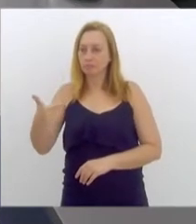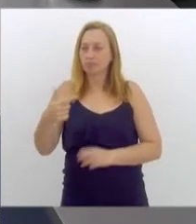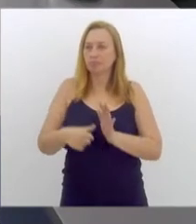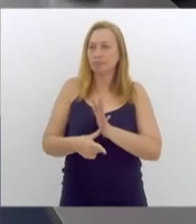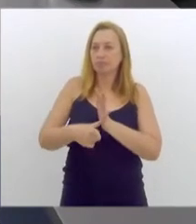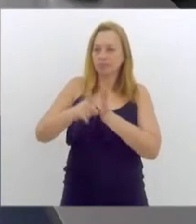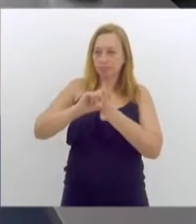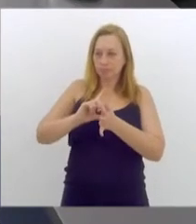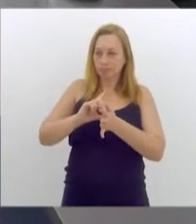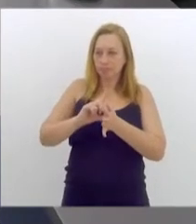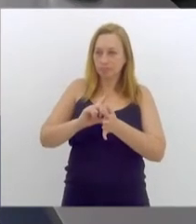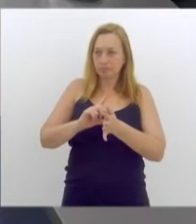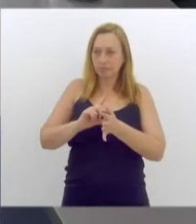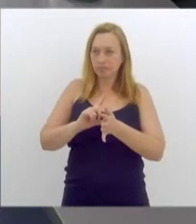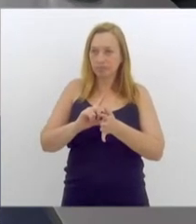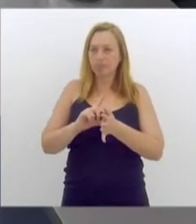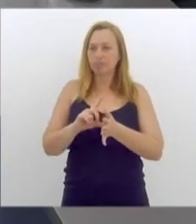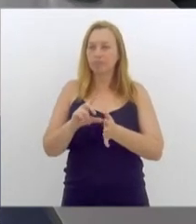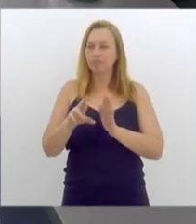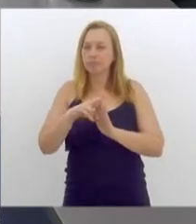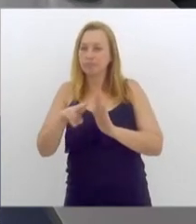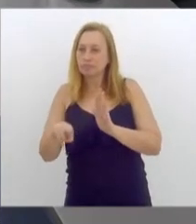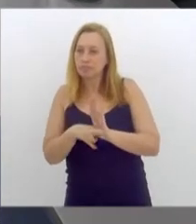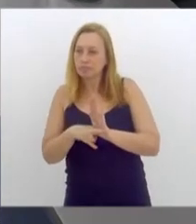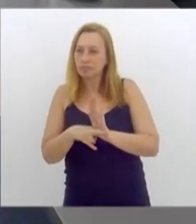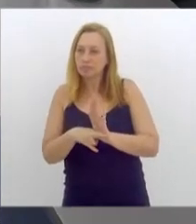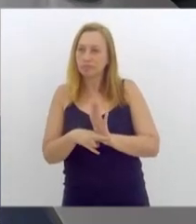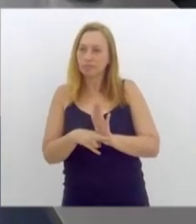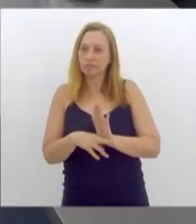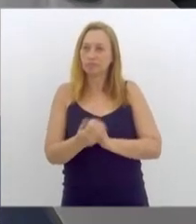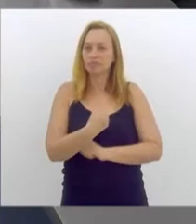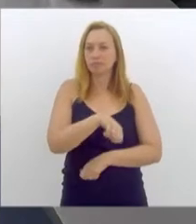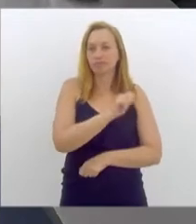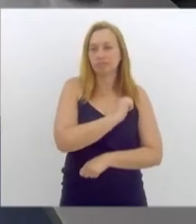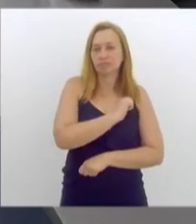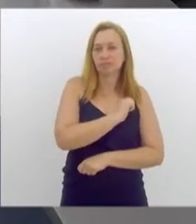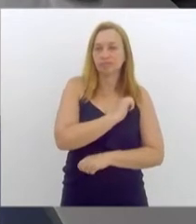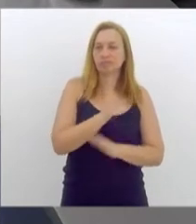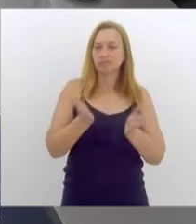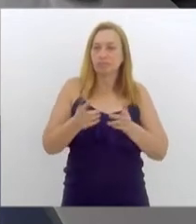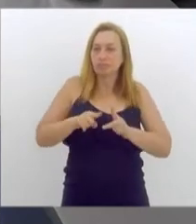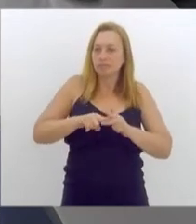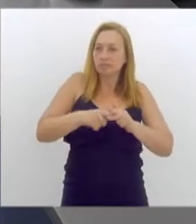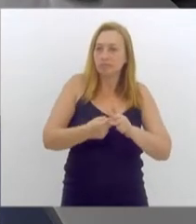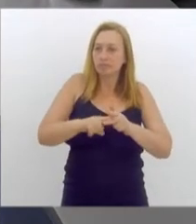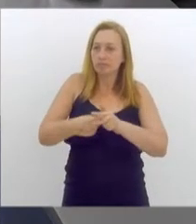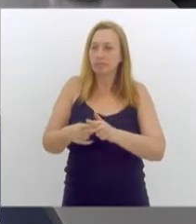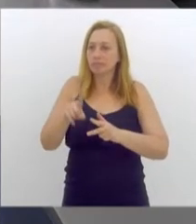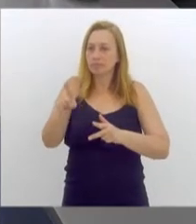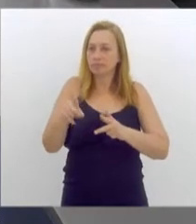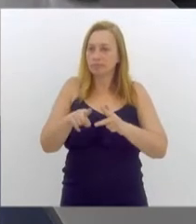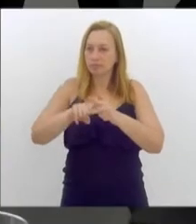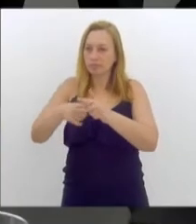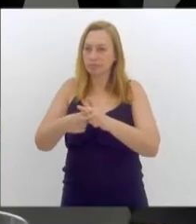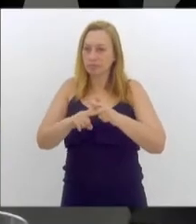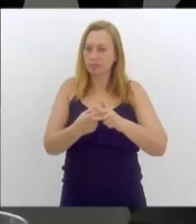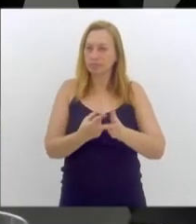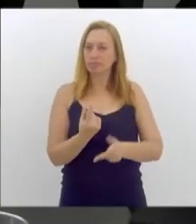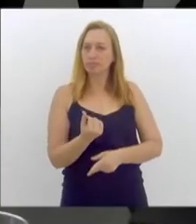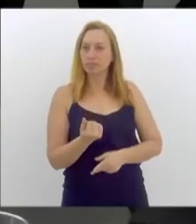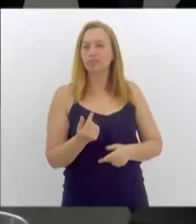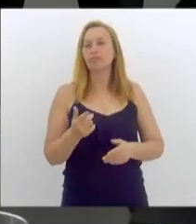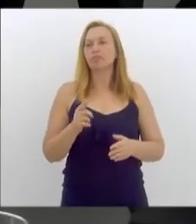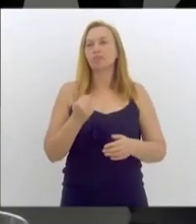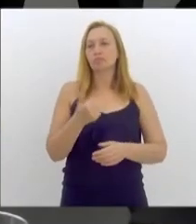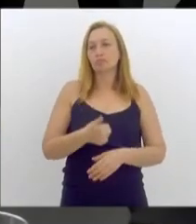do regime e como gastando regime ele será corrigido vocês estão ajustando esse valor uma parte